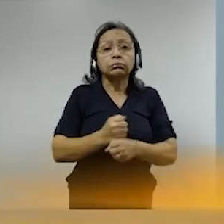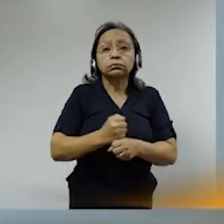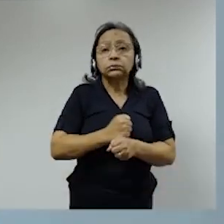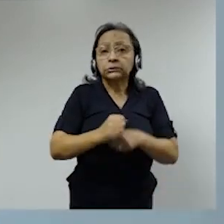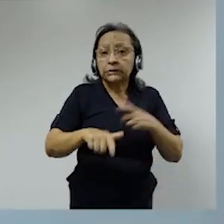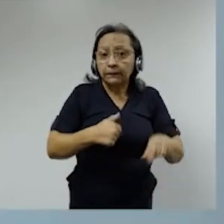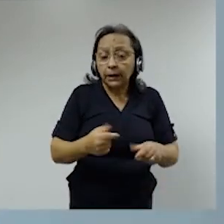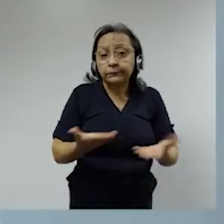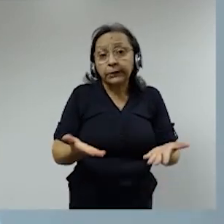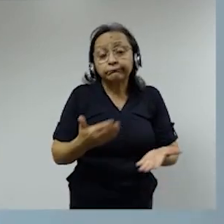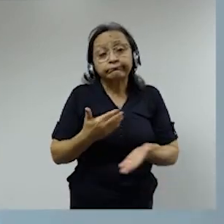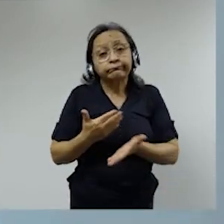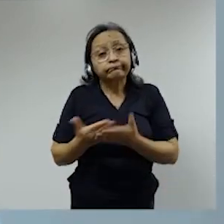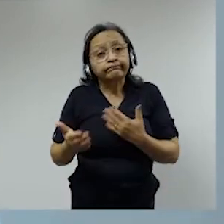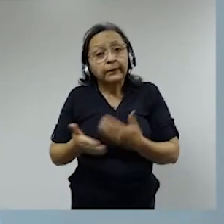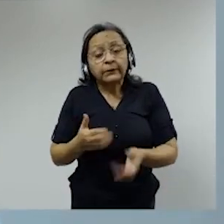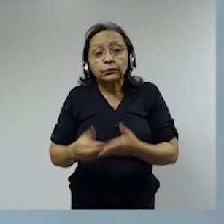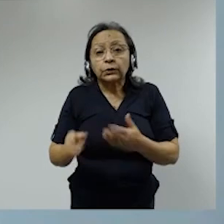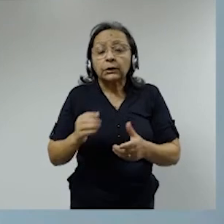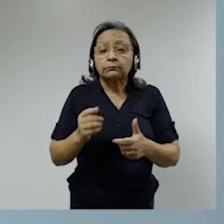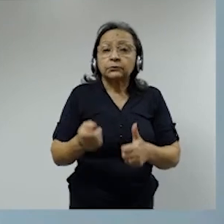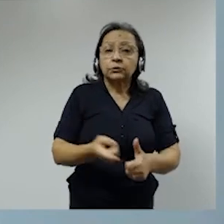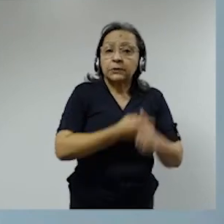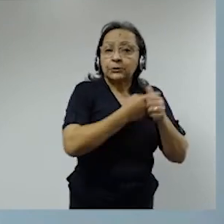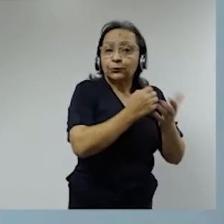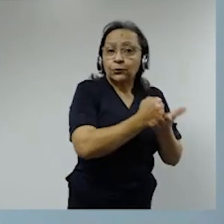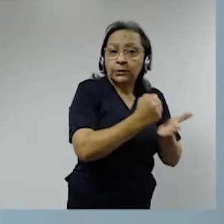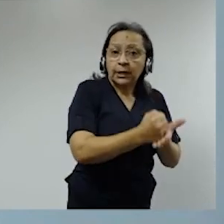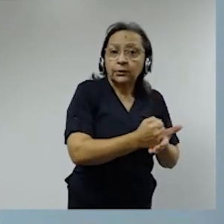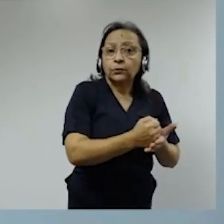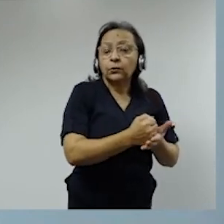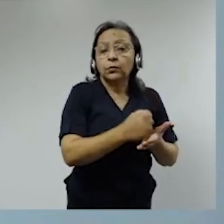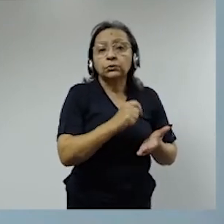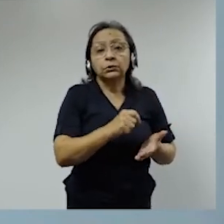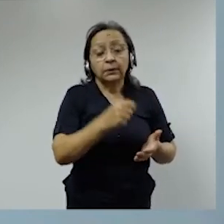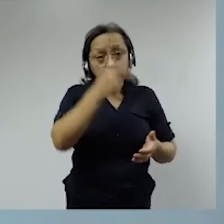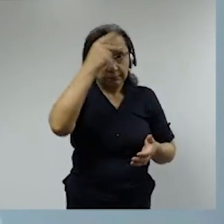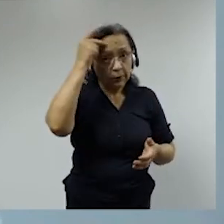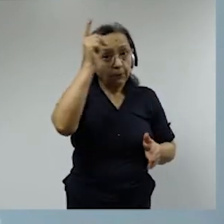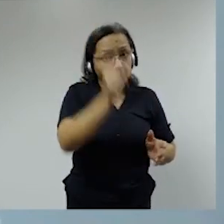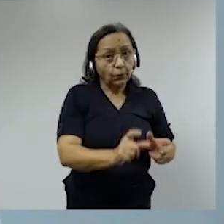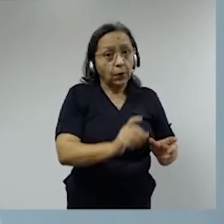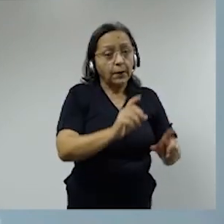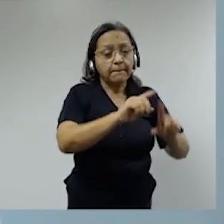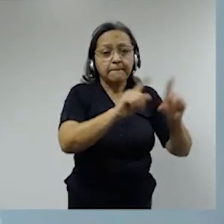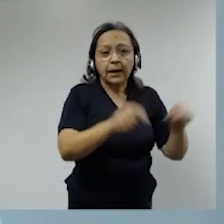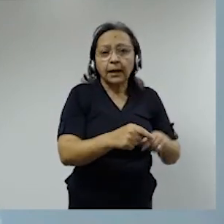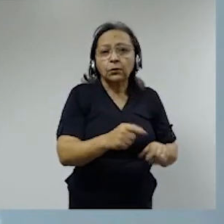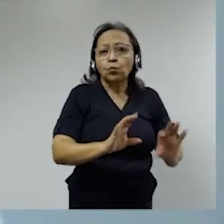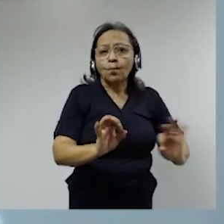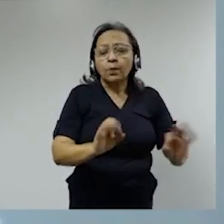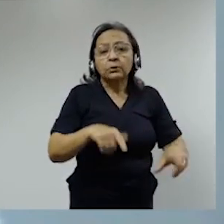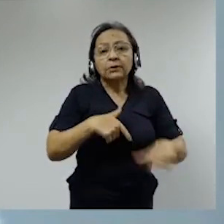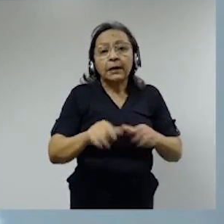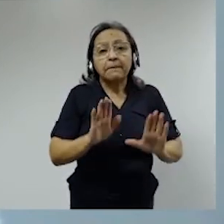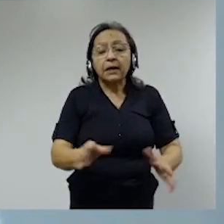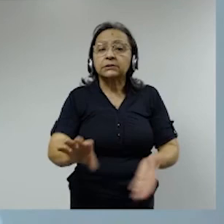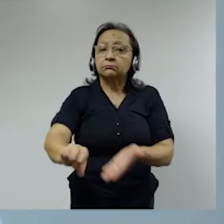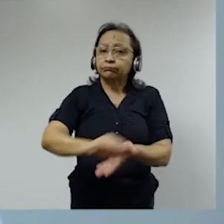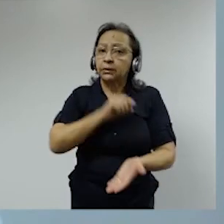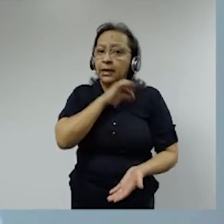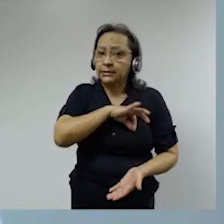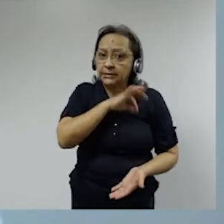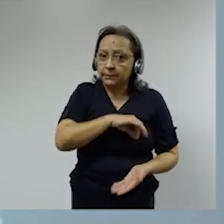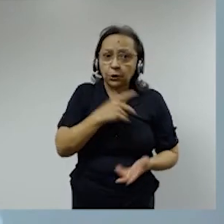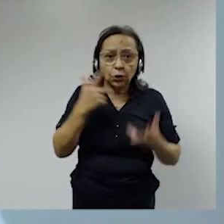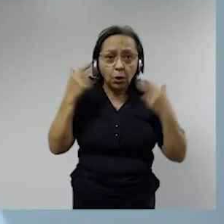diferentemente da interrupção do contrato, onde o trabalhador não trabalha, mas recebe, aqui, no caso, o